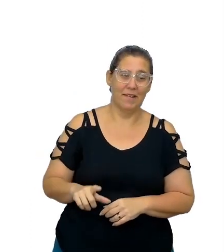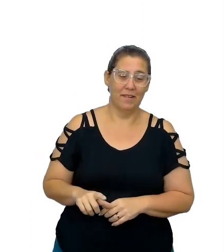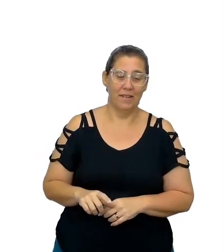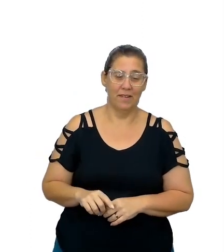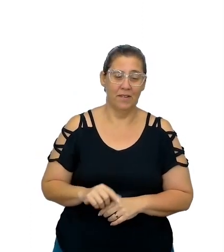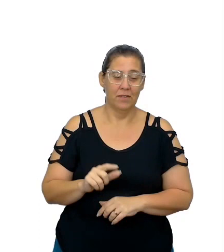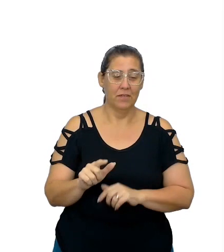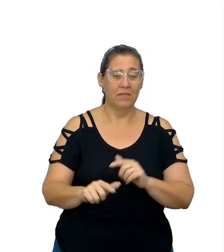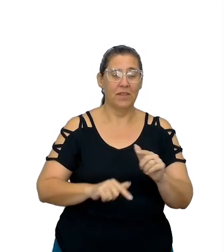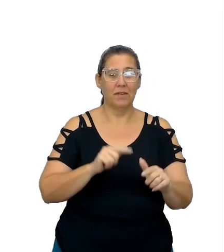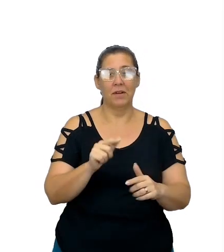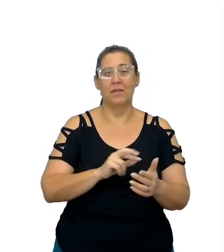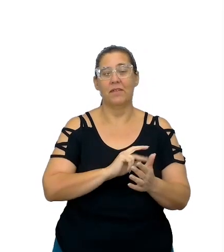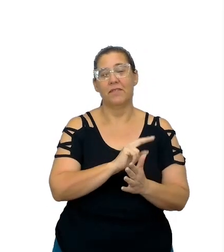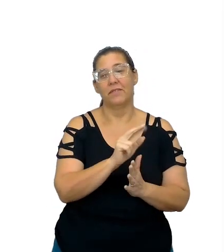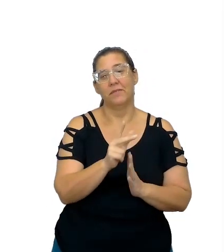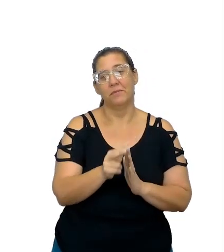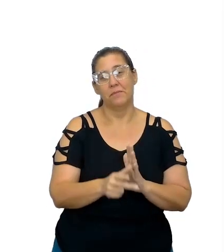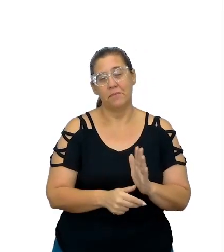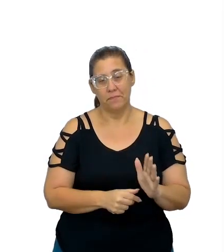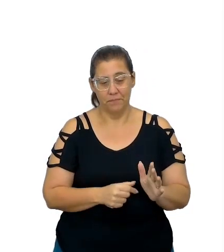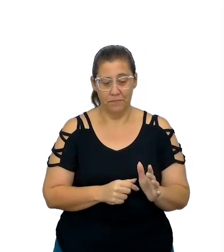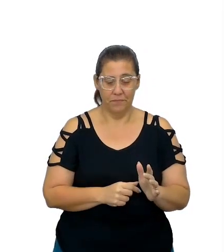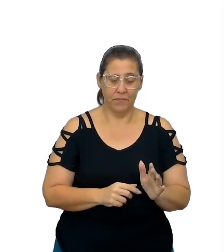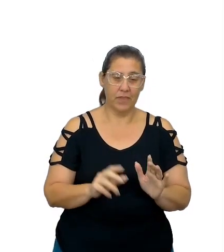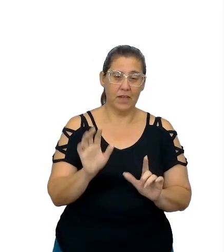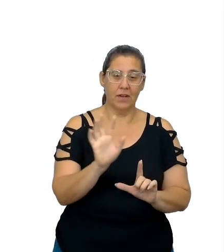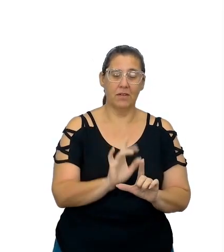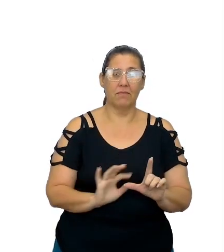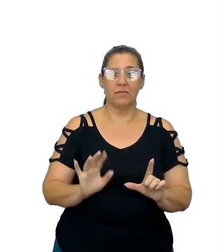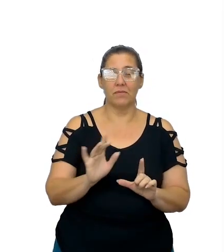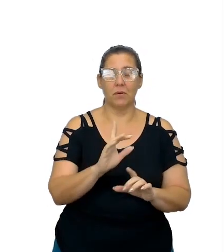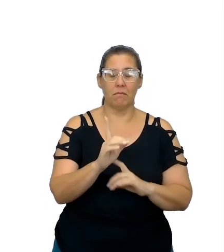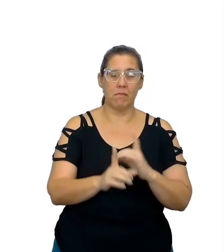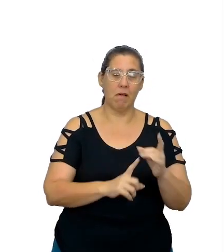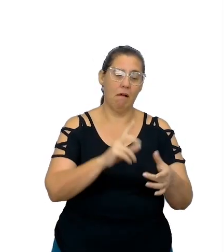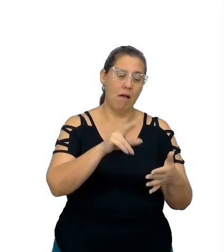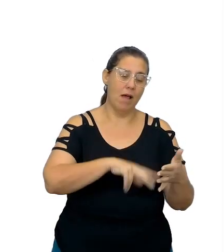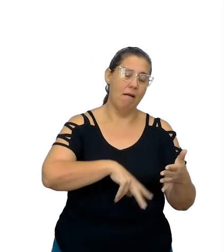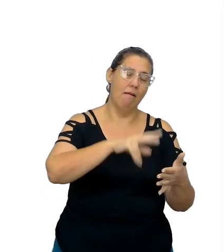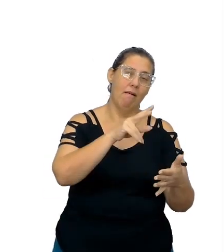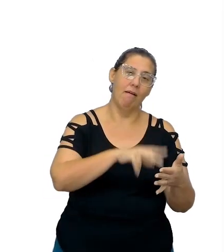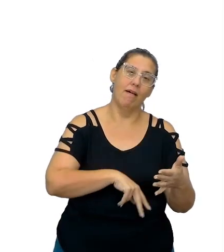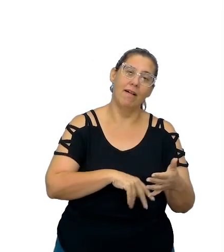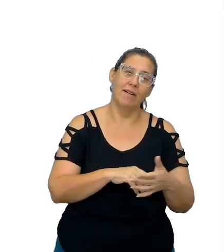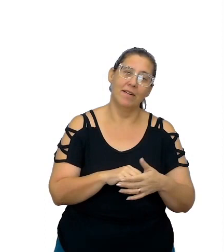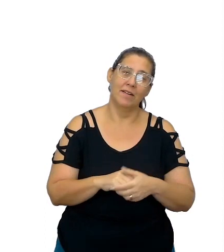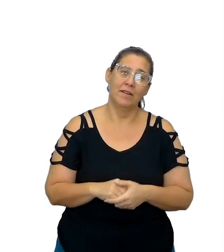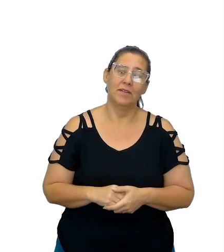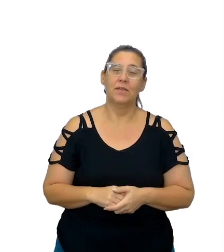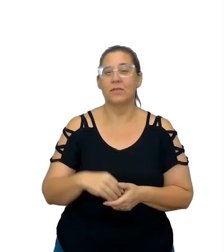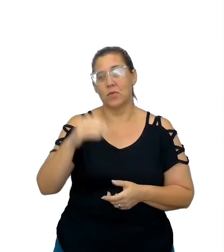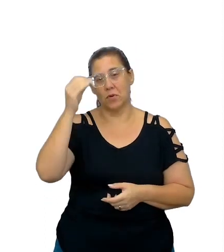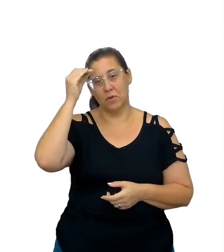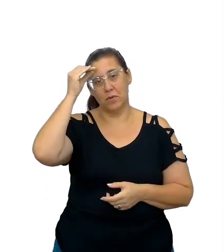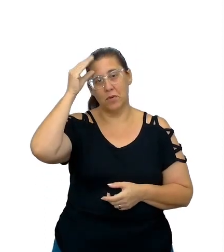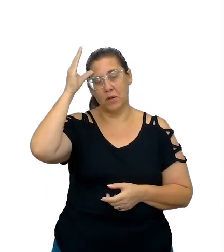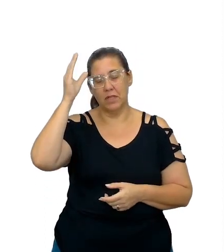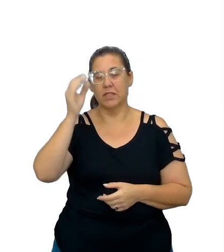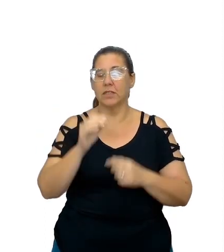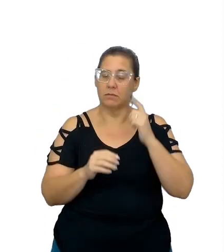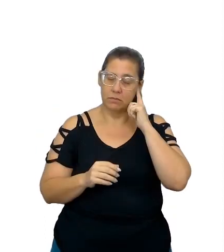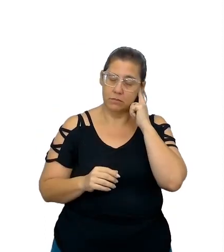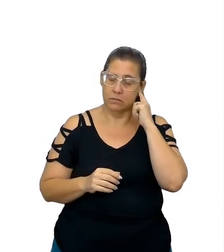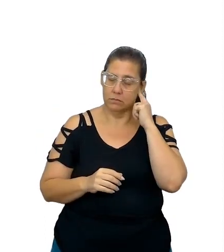com várias plataformas digitais ou não, para a leitura e a fruição dessas obras, no conhecimento do contexto social